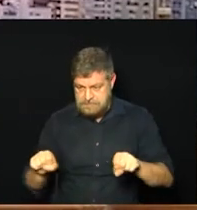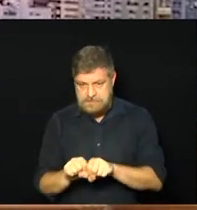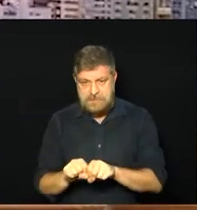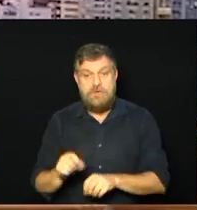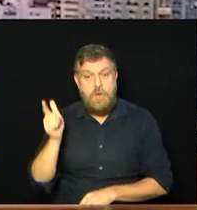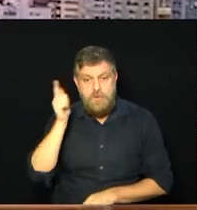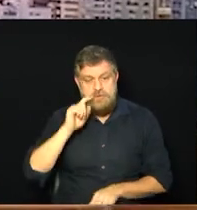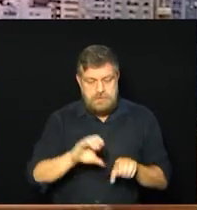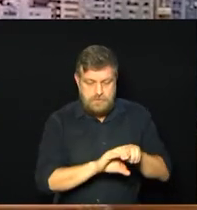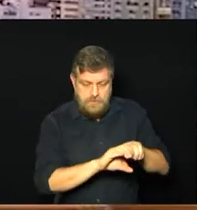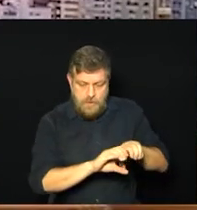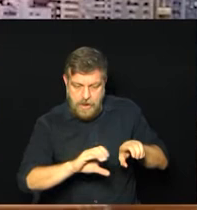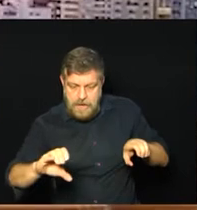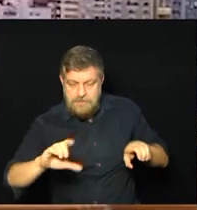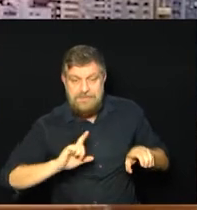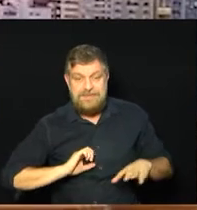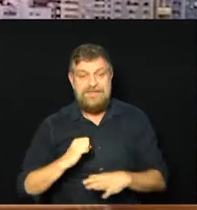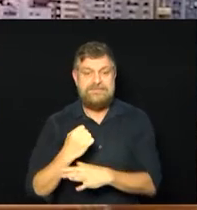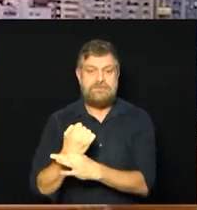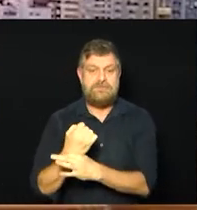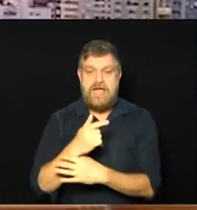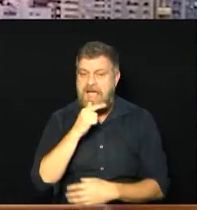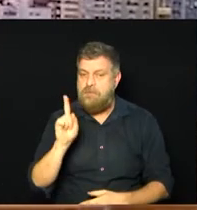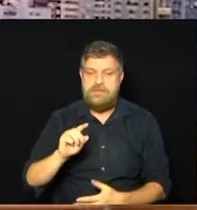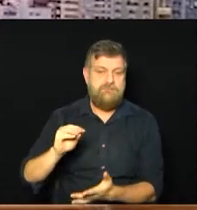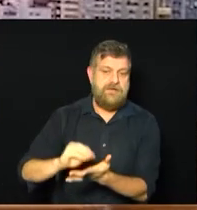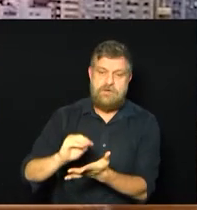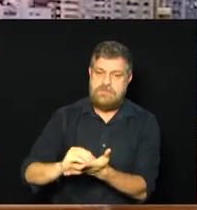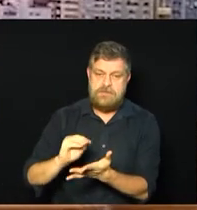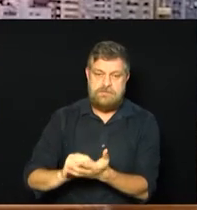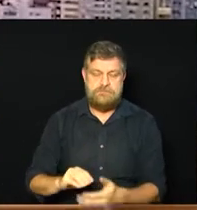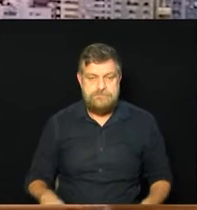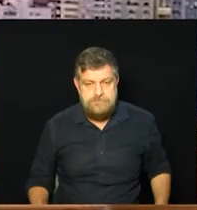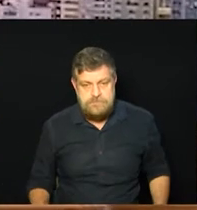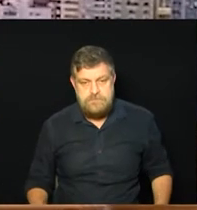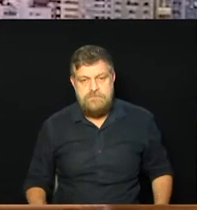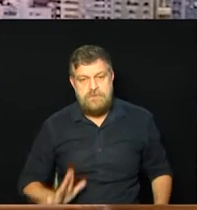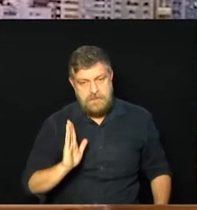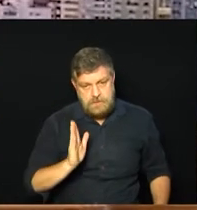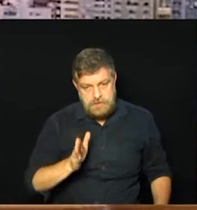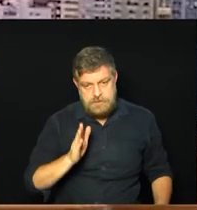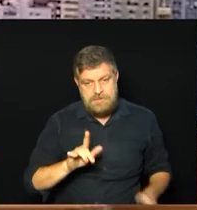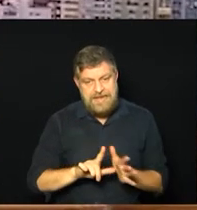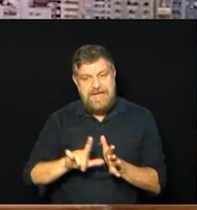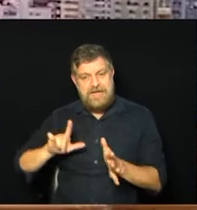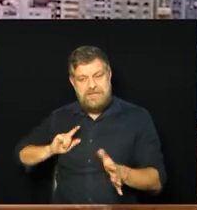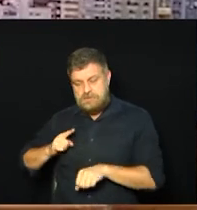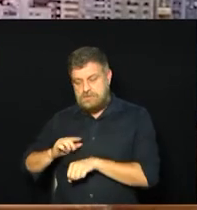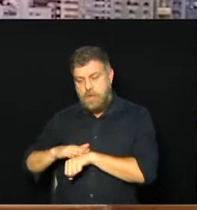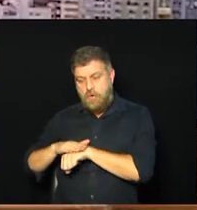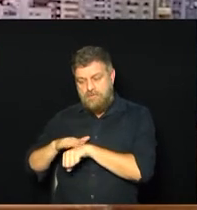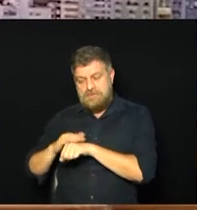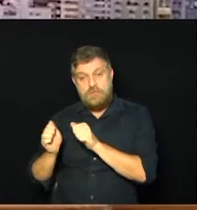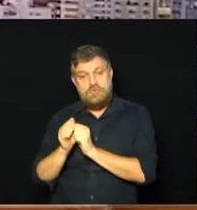adutoras, garantindo a segurança hídrica da cidade. Isso já foi previamente conversado com o governo